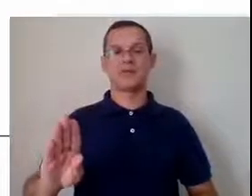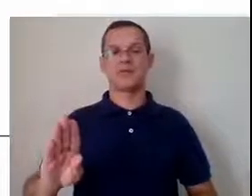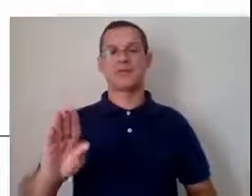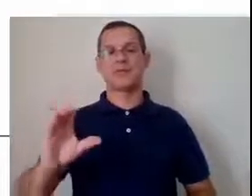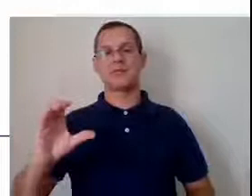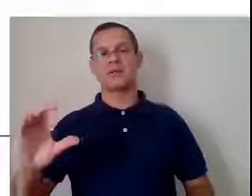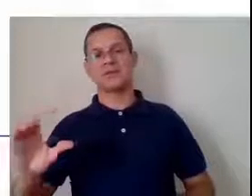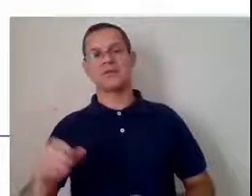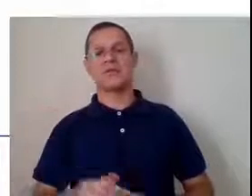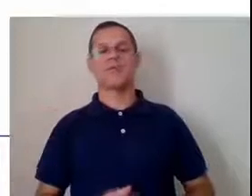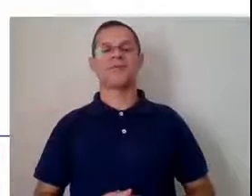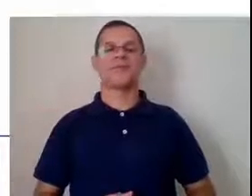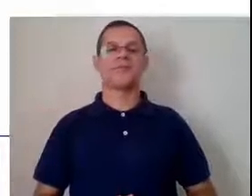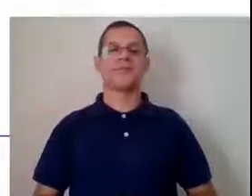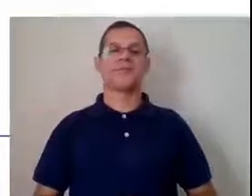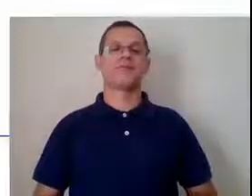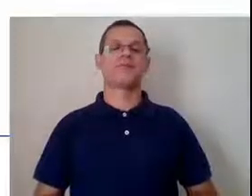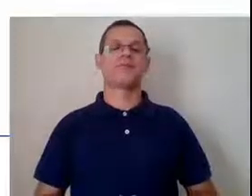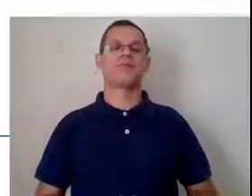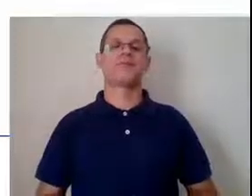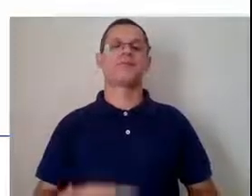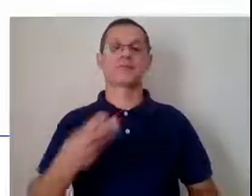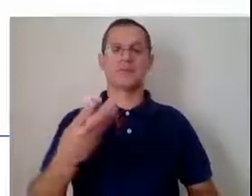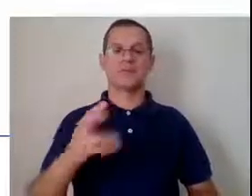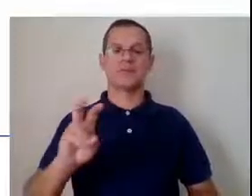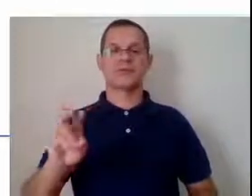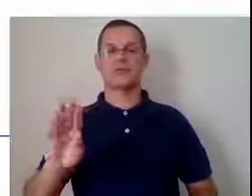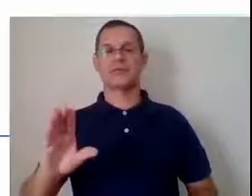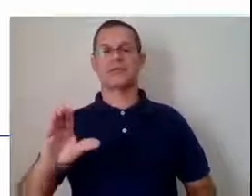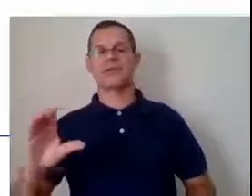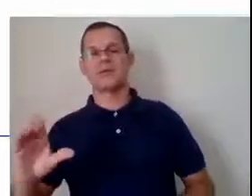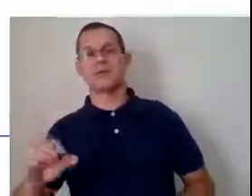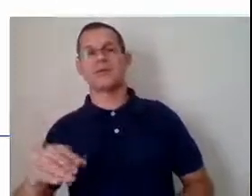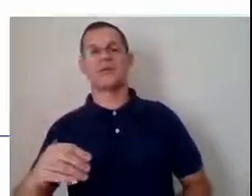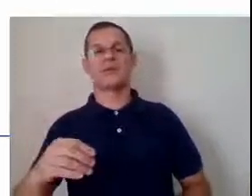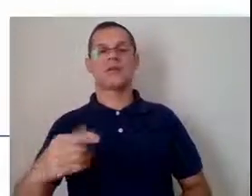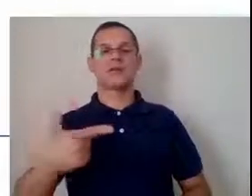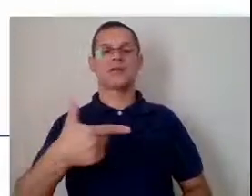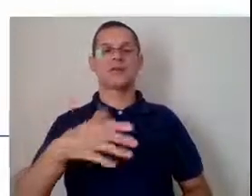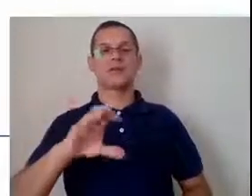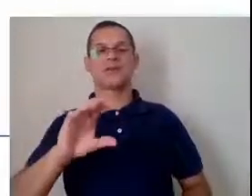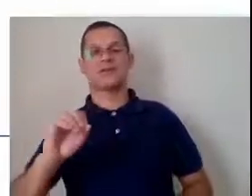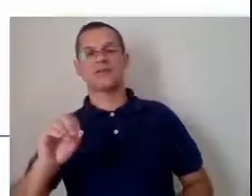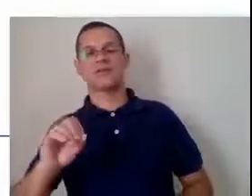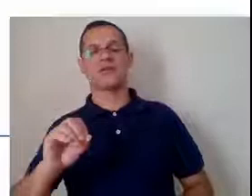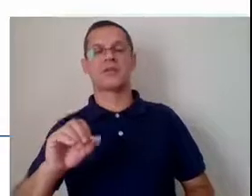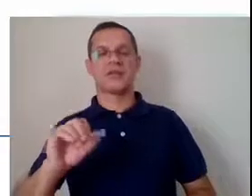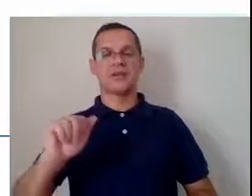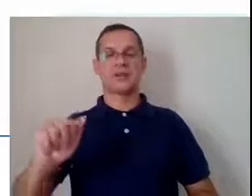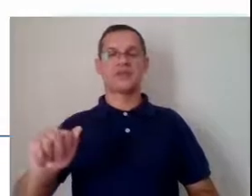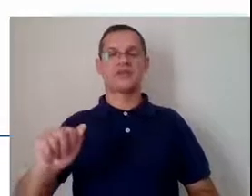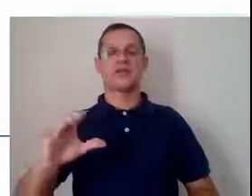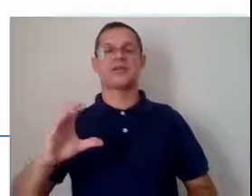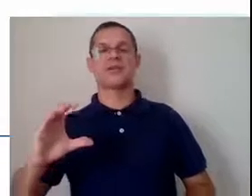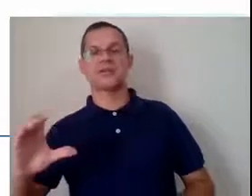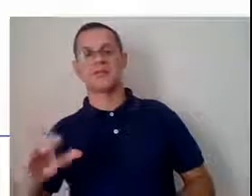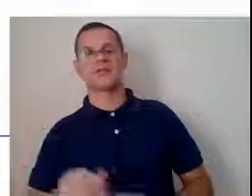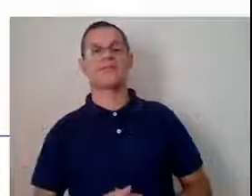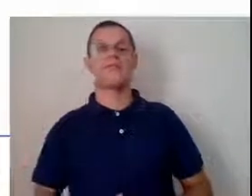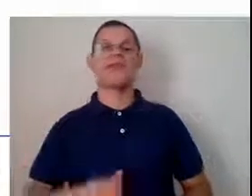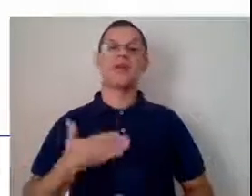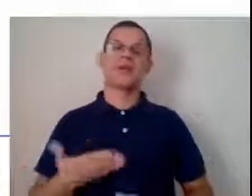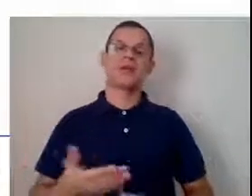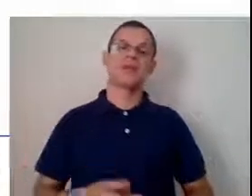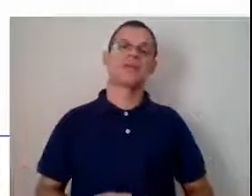e C. Tá? Os 35 aqui de B e C e os 20 de A e C.